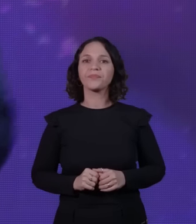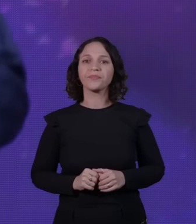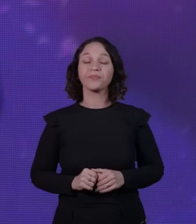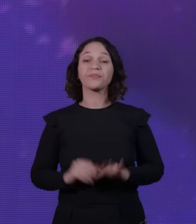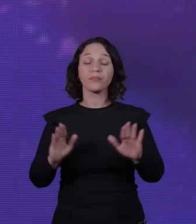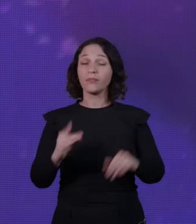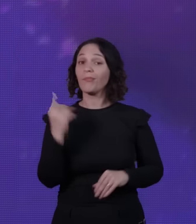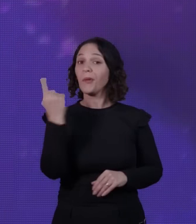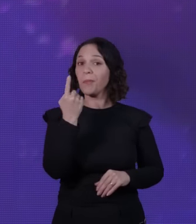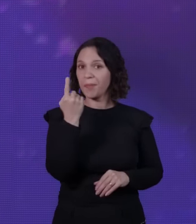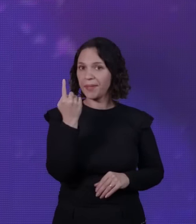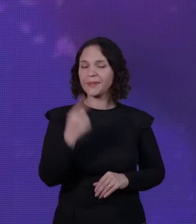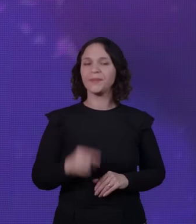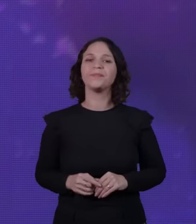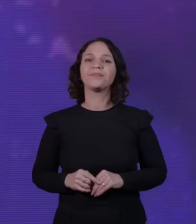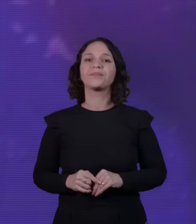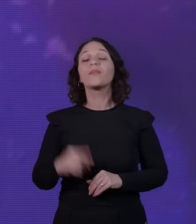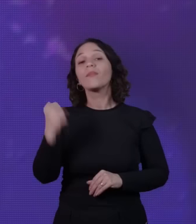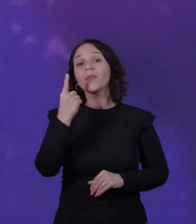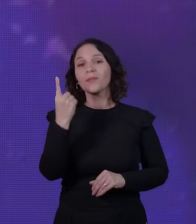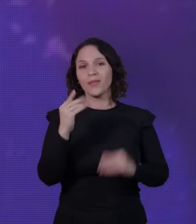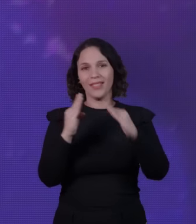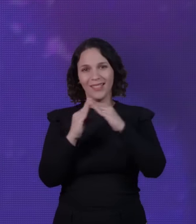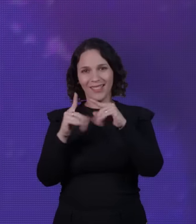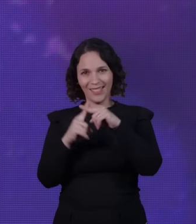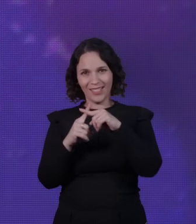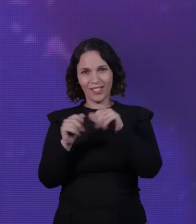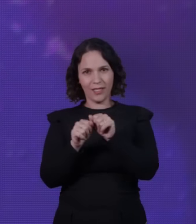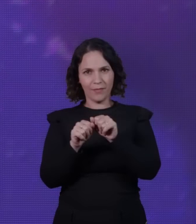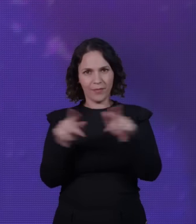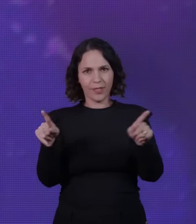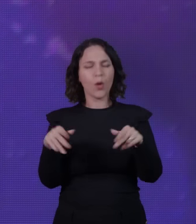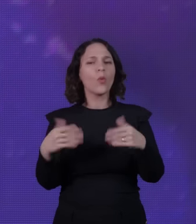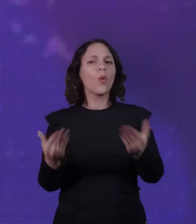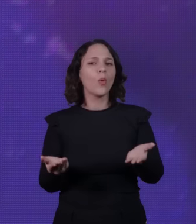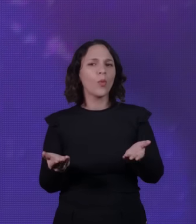A primeira igreja de Apocalipse é a igreja